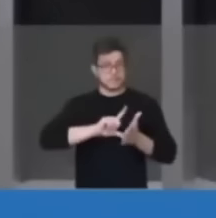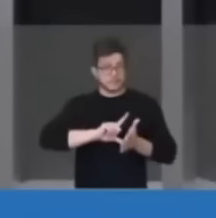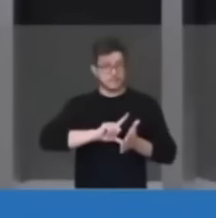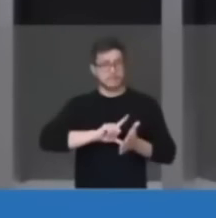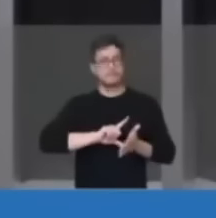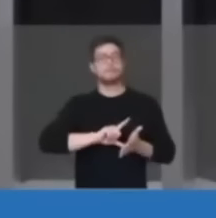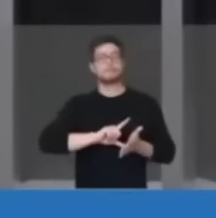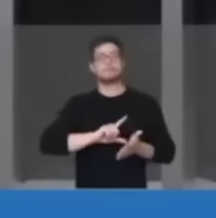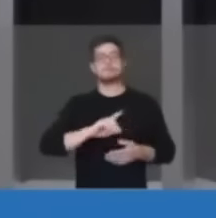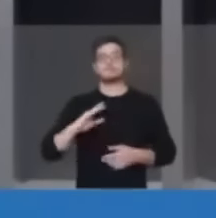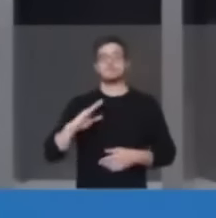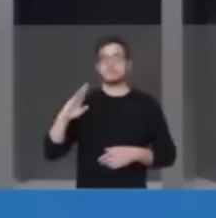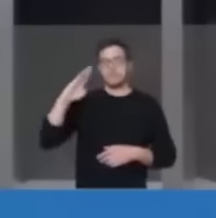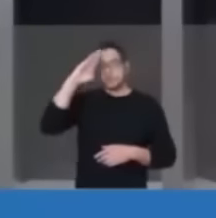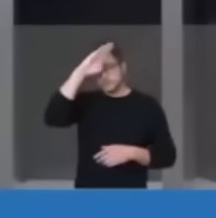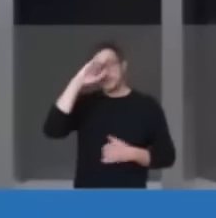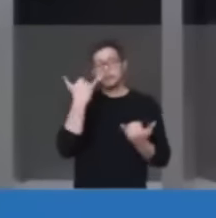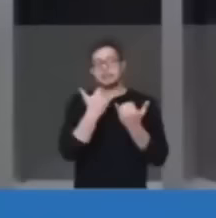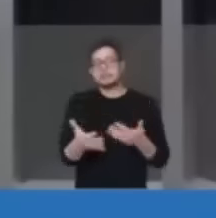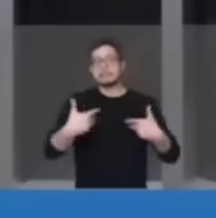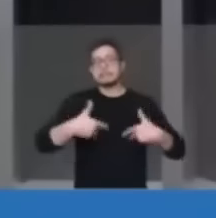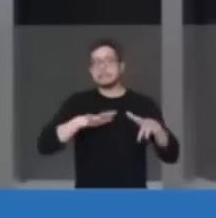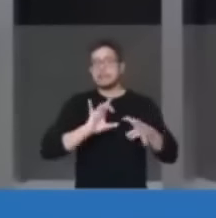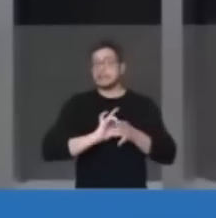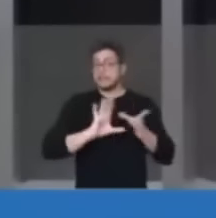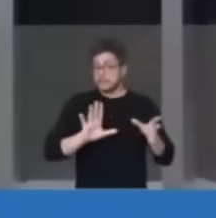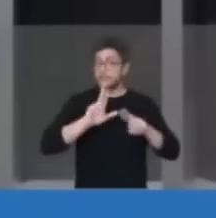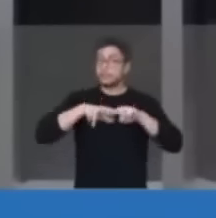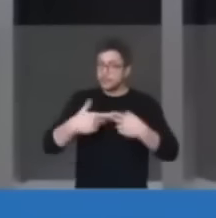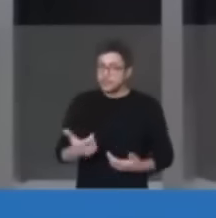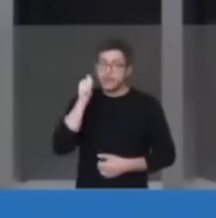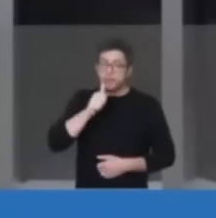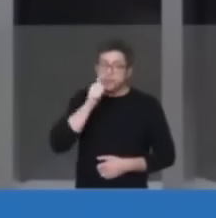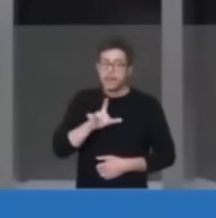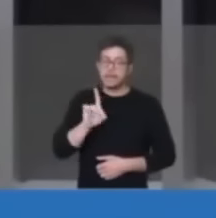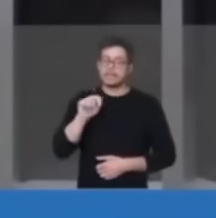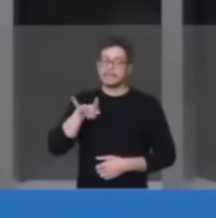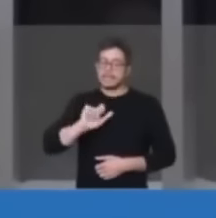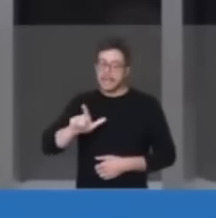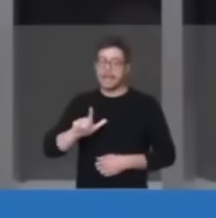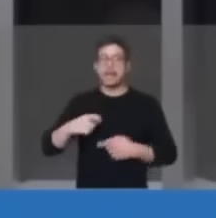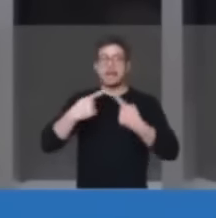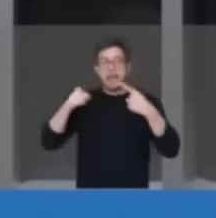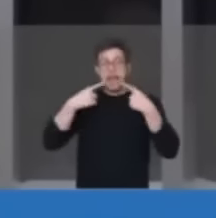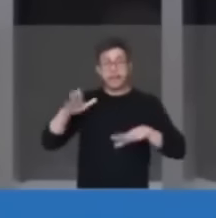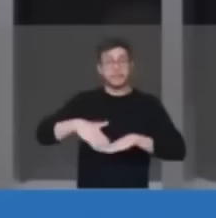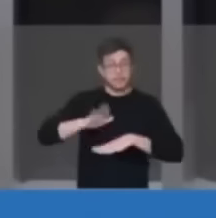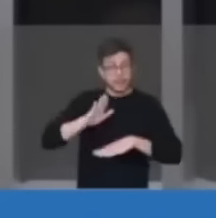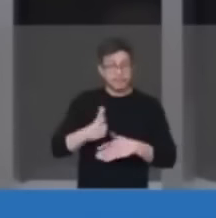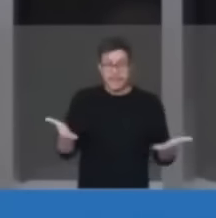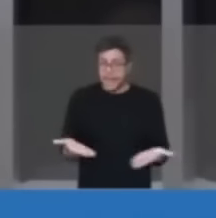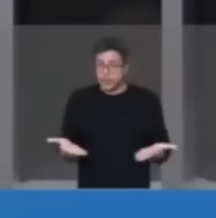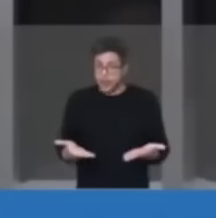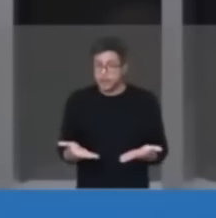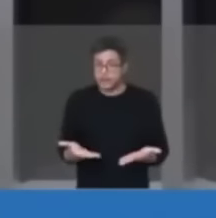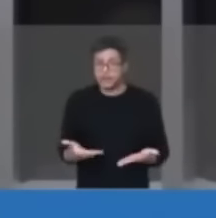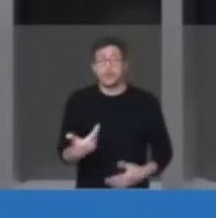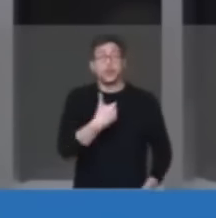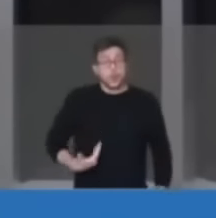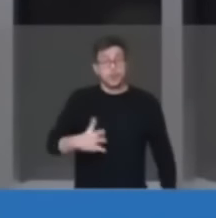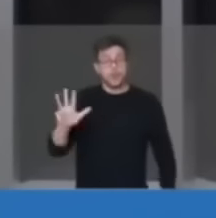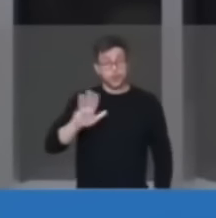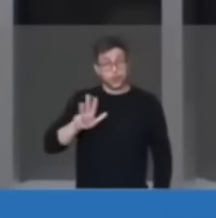apura são coisas bastante diferentes e é preciso respeitar as pessoas que fazem a arte cultura e um trabalho sério no Brasil mas entrando agora